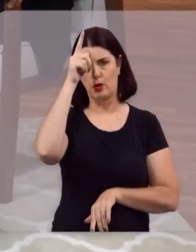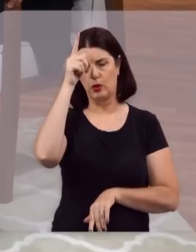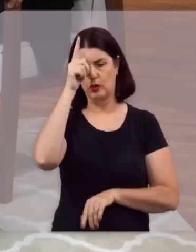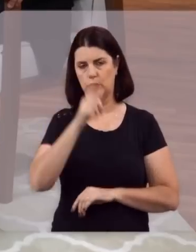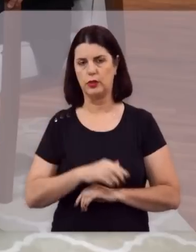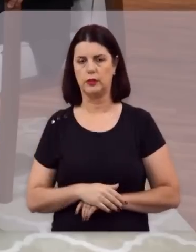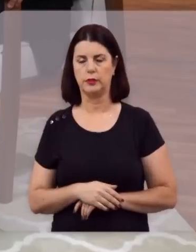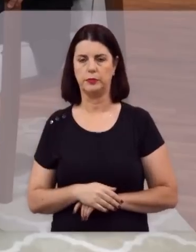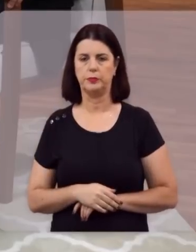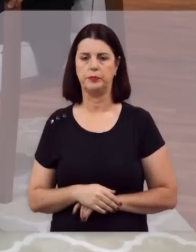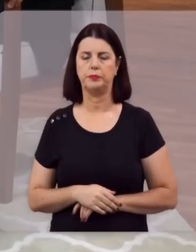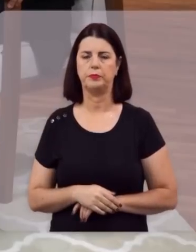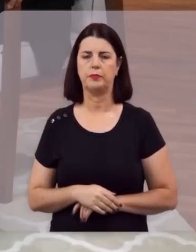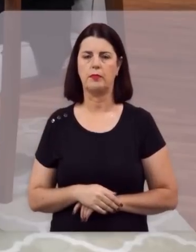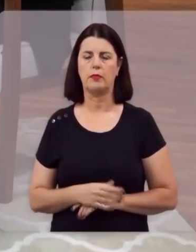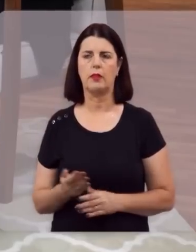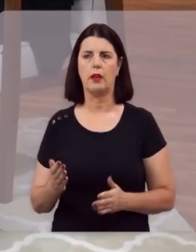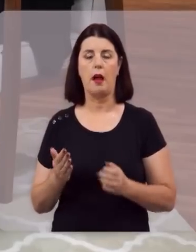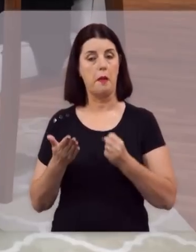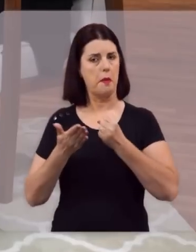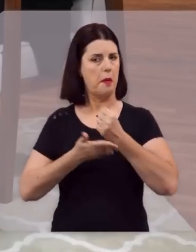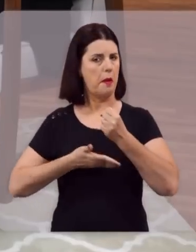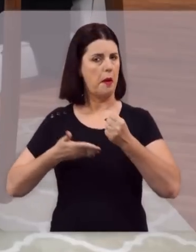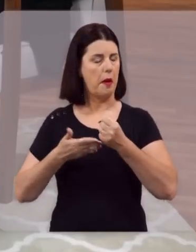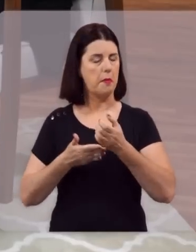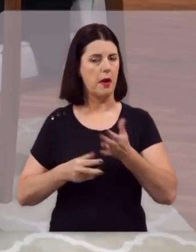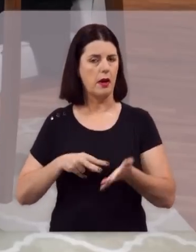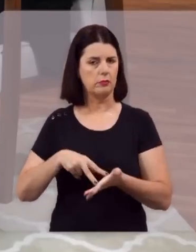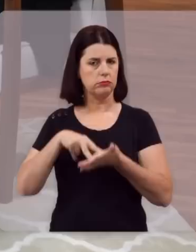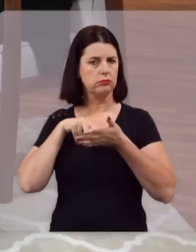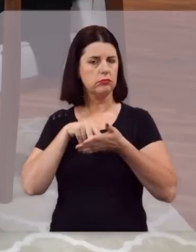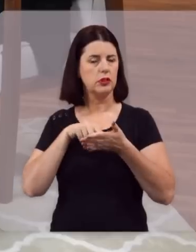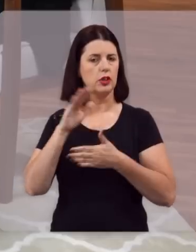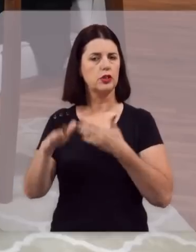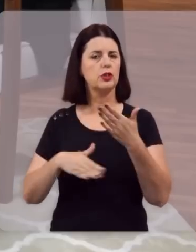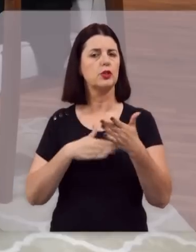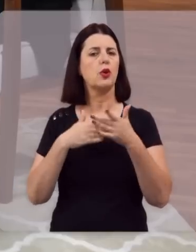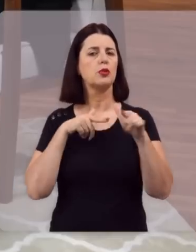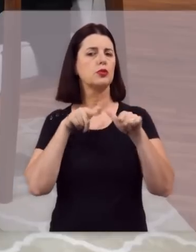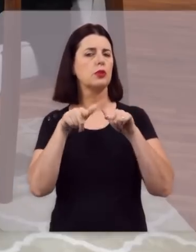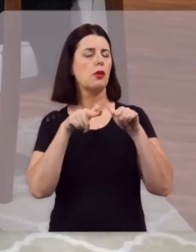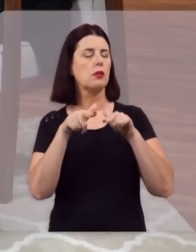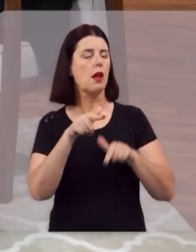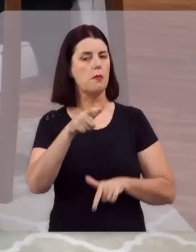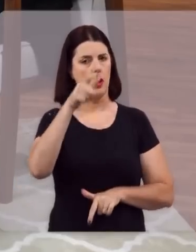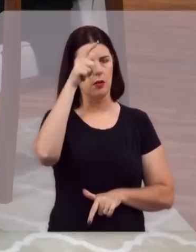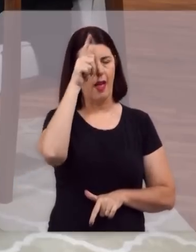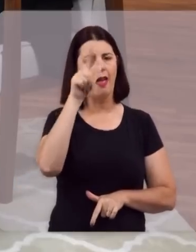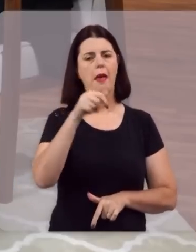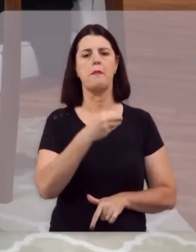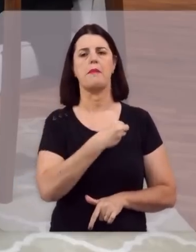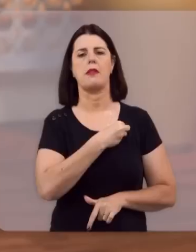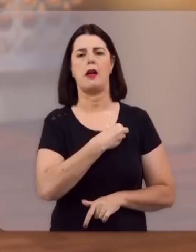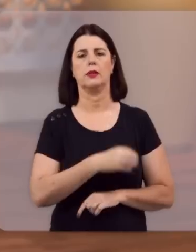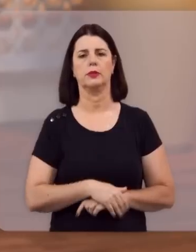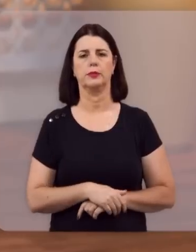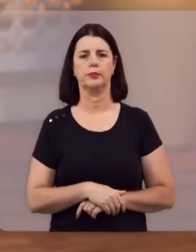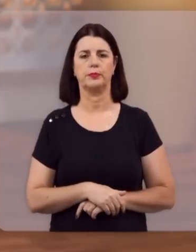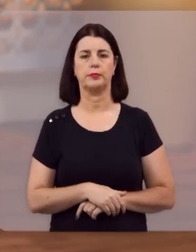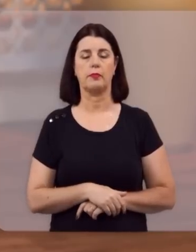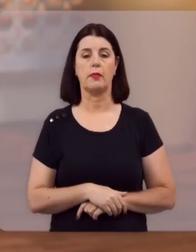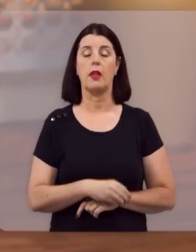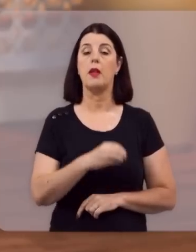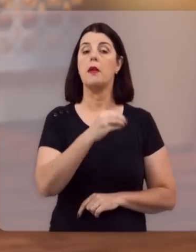e todas as suas tentativas? A base de sustentação de toda a ação de Satanás é o pecado.